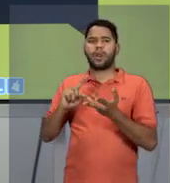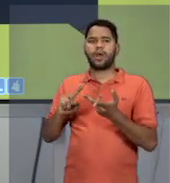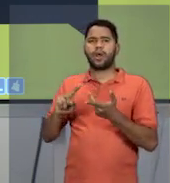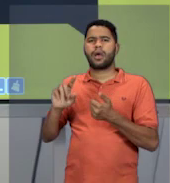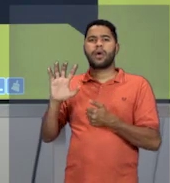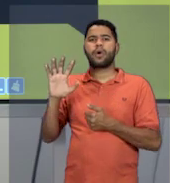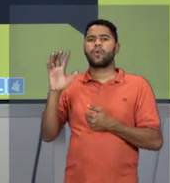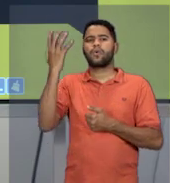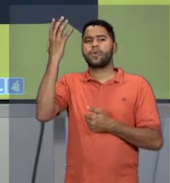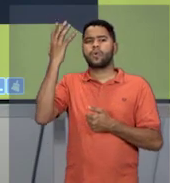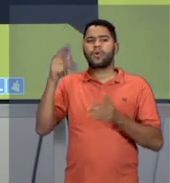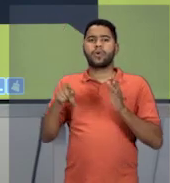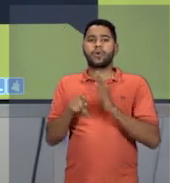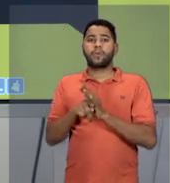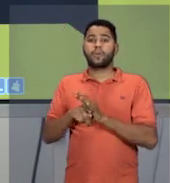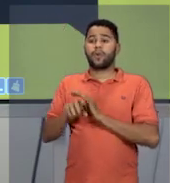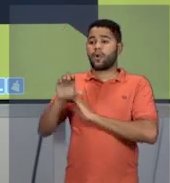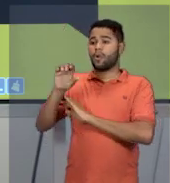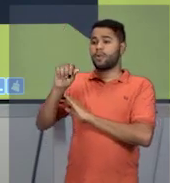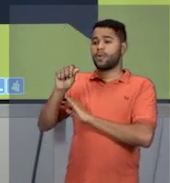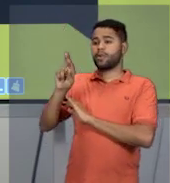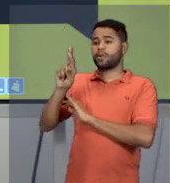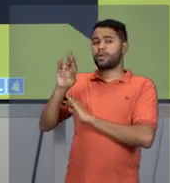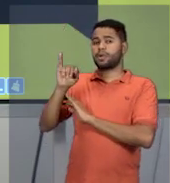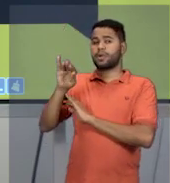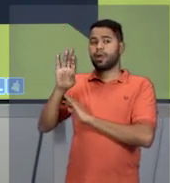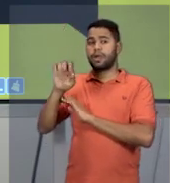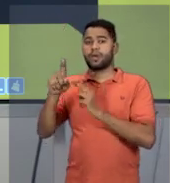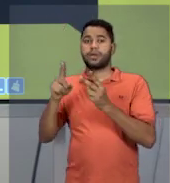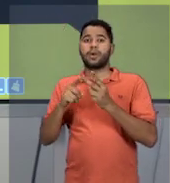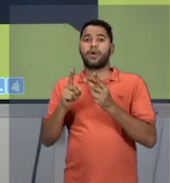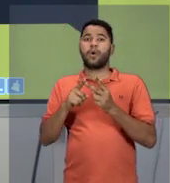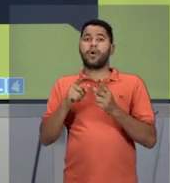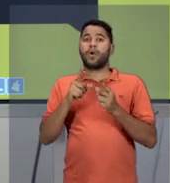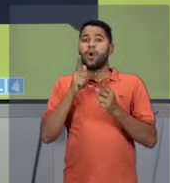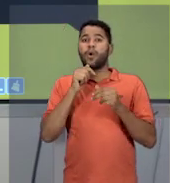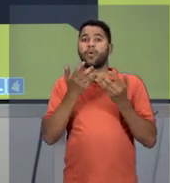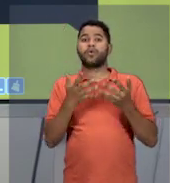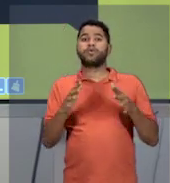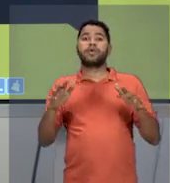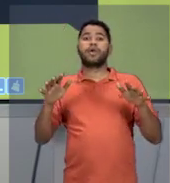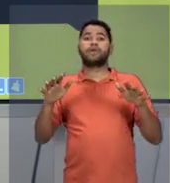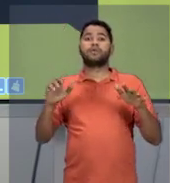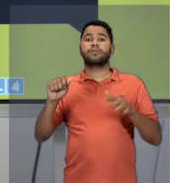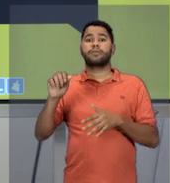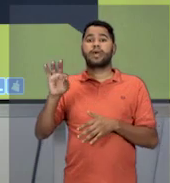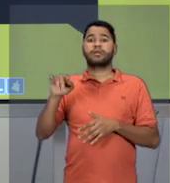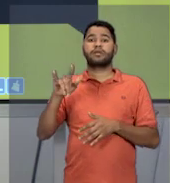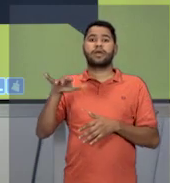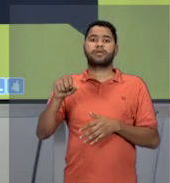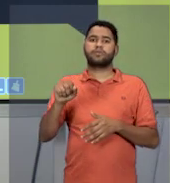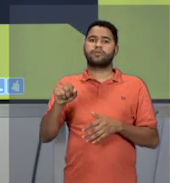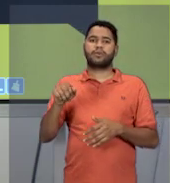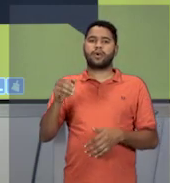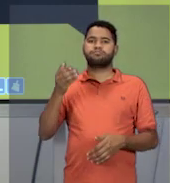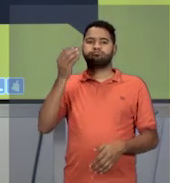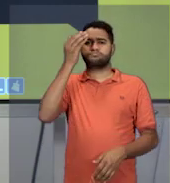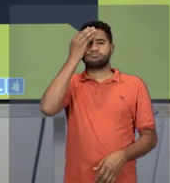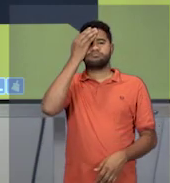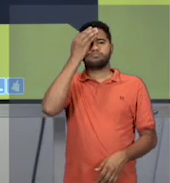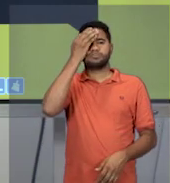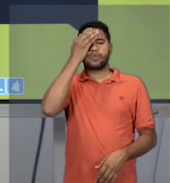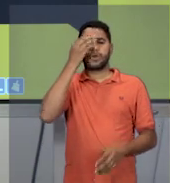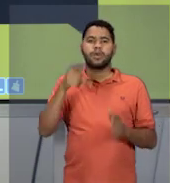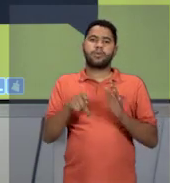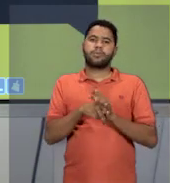o que acontecia no Caribe, né, ou então no Oceano Atlântico de maneira geral? Pirataria. Então você tinha